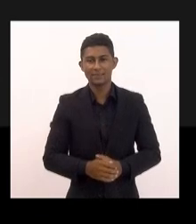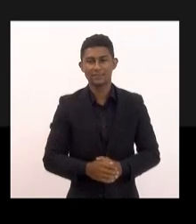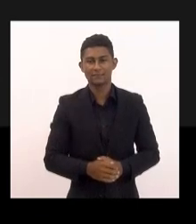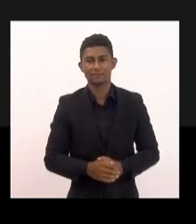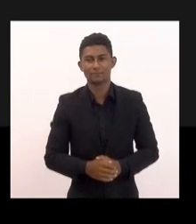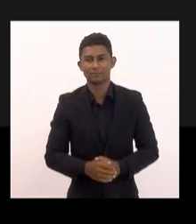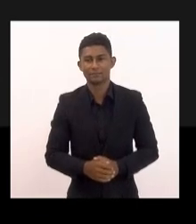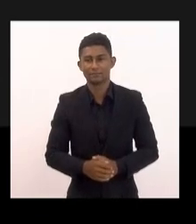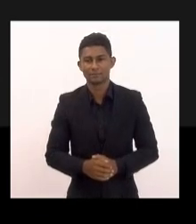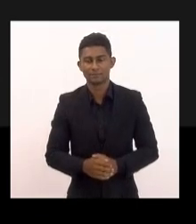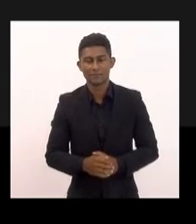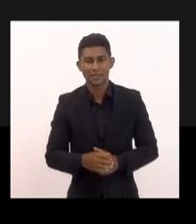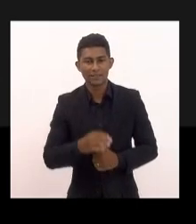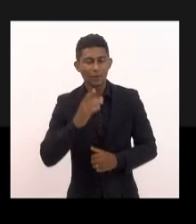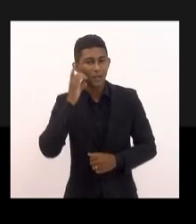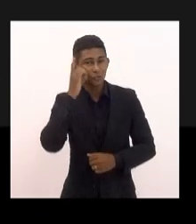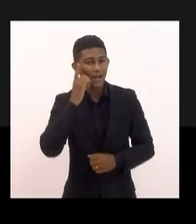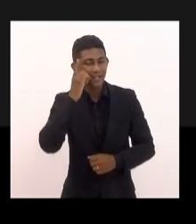Deputado Valdec Carneiro.